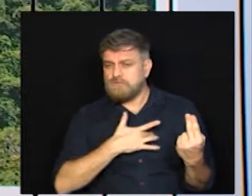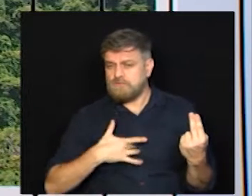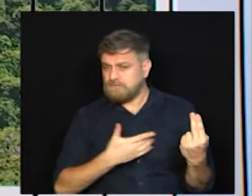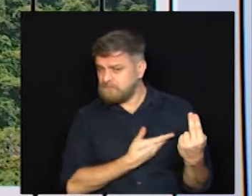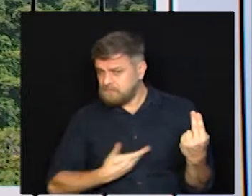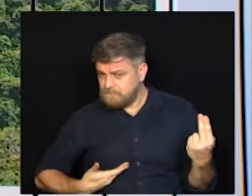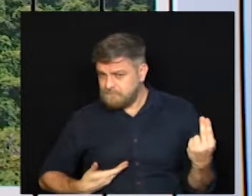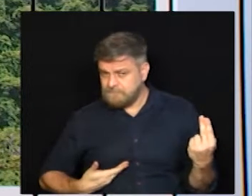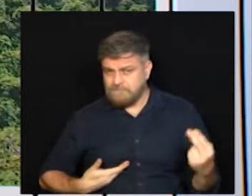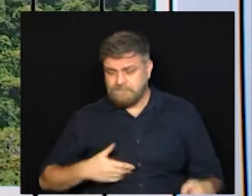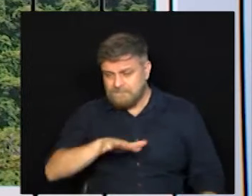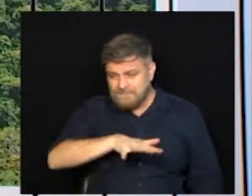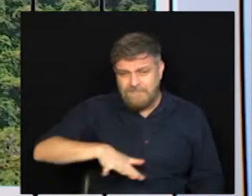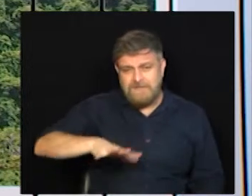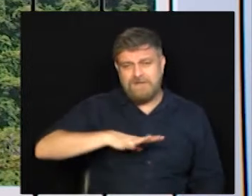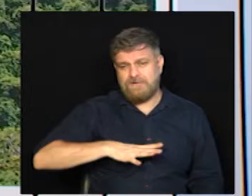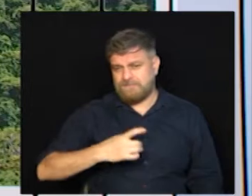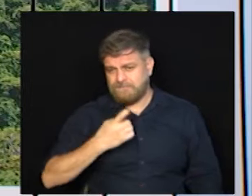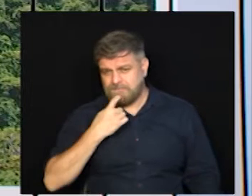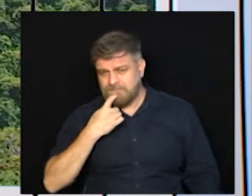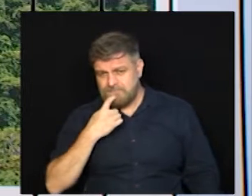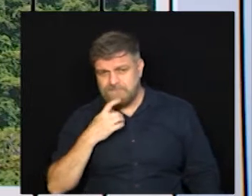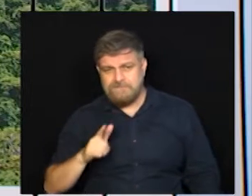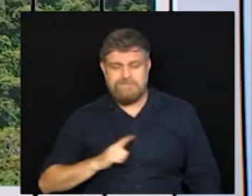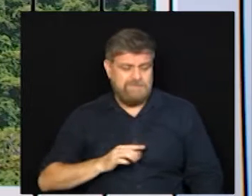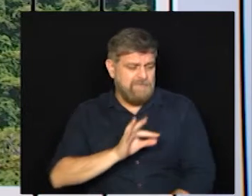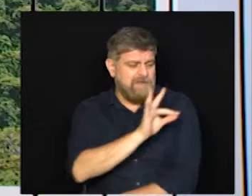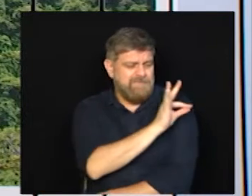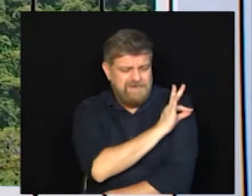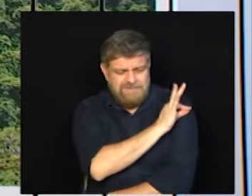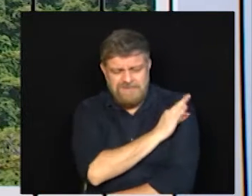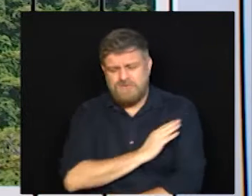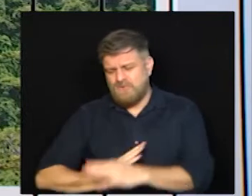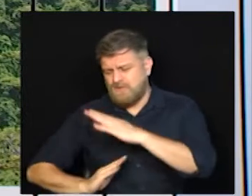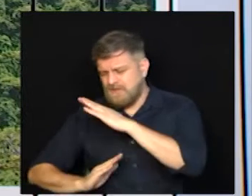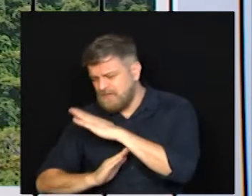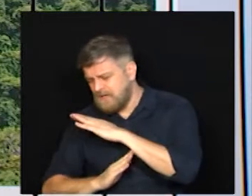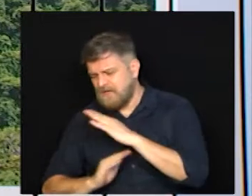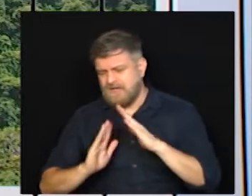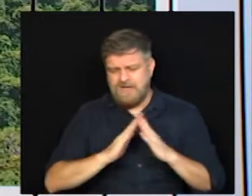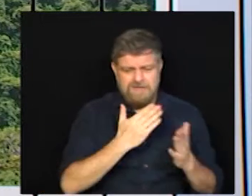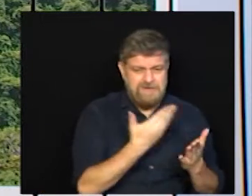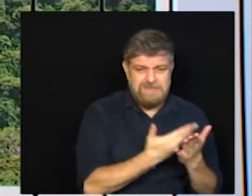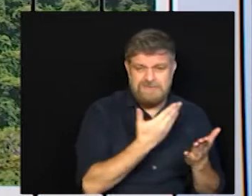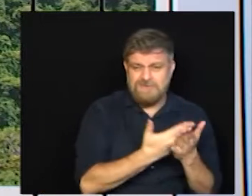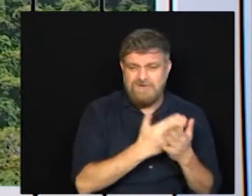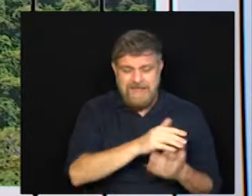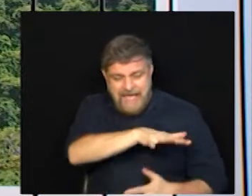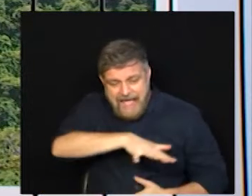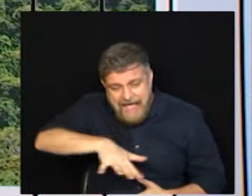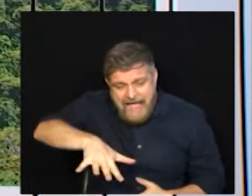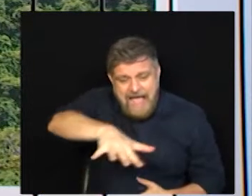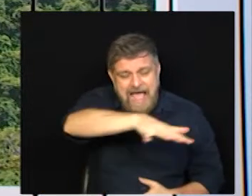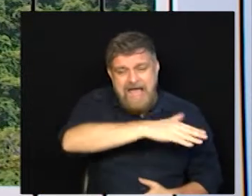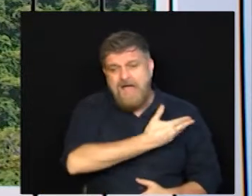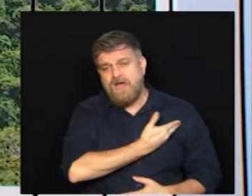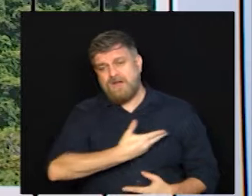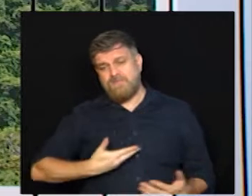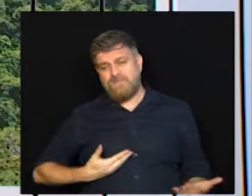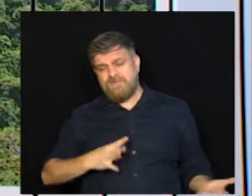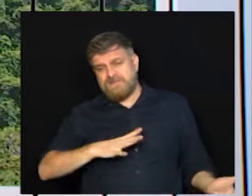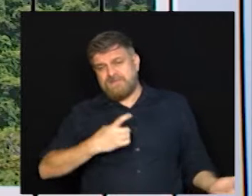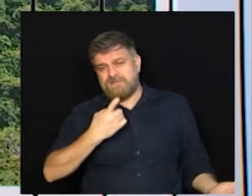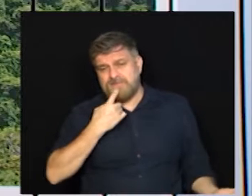dos equipamentos municipais, e aí a gente pode falar prefeitura, câmara, escolas e todos os serviços que o município oferece, para que